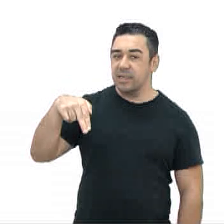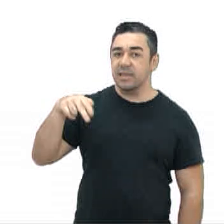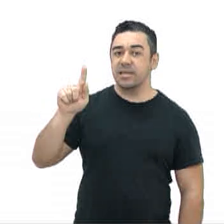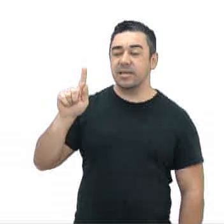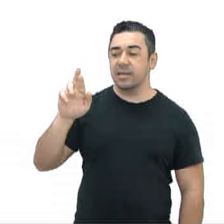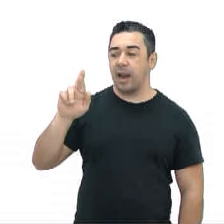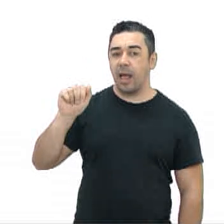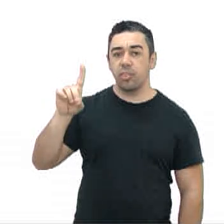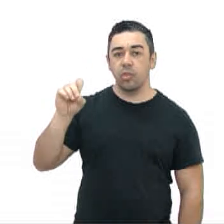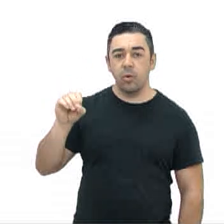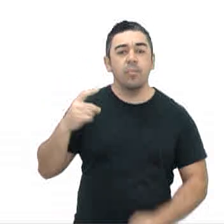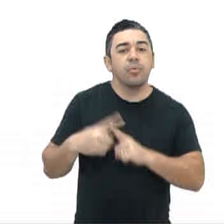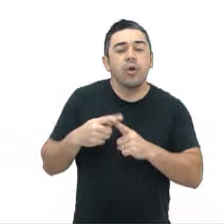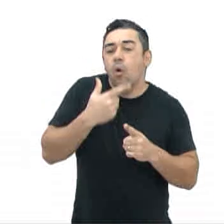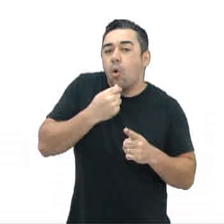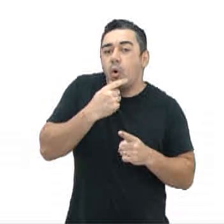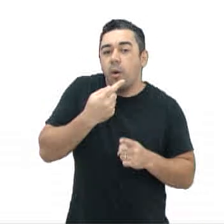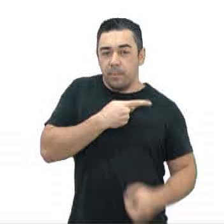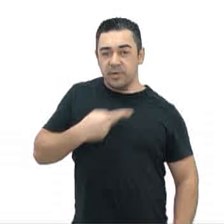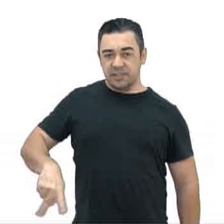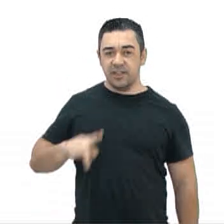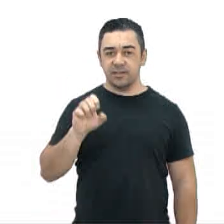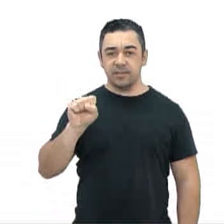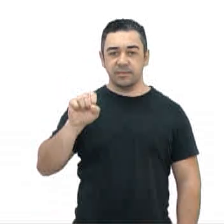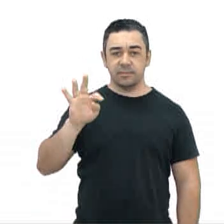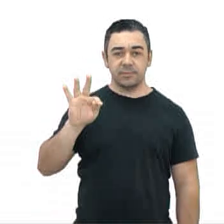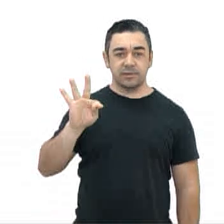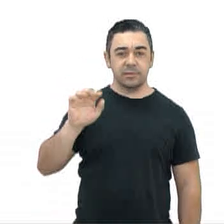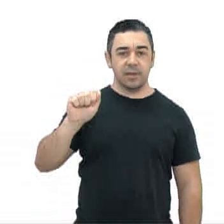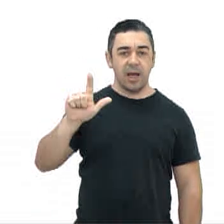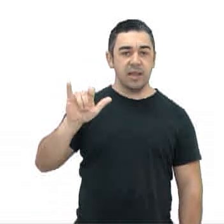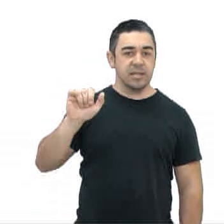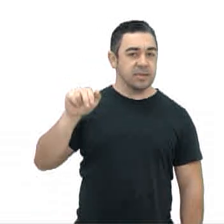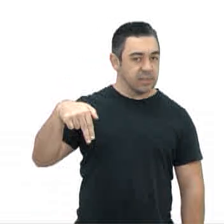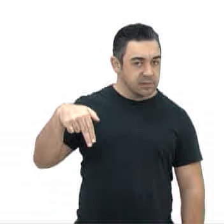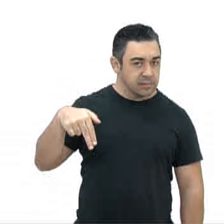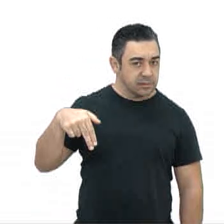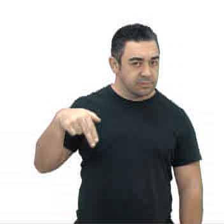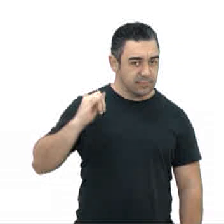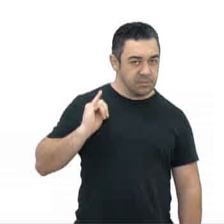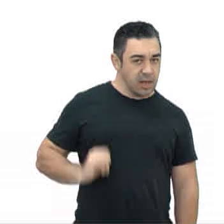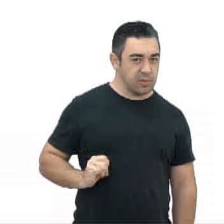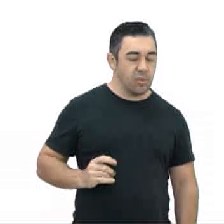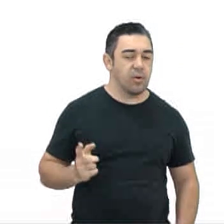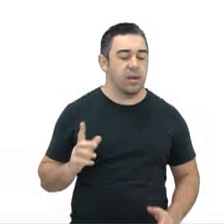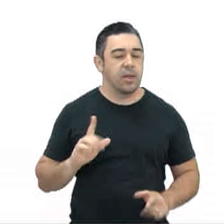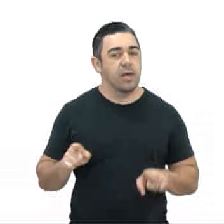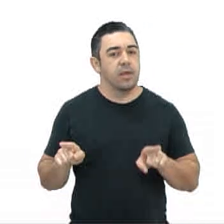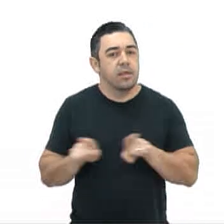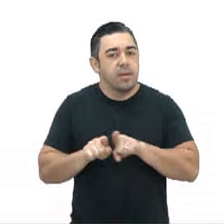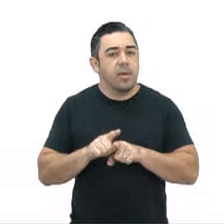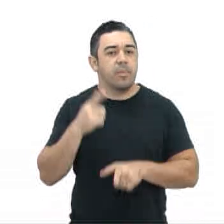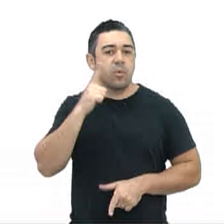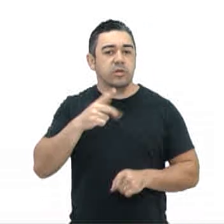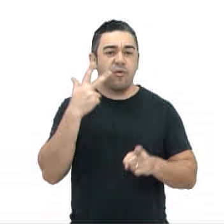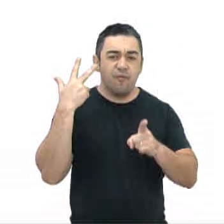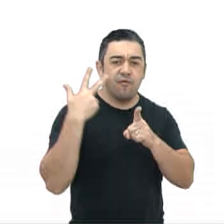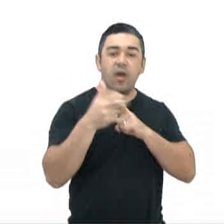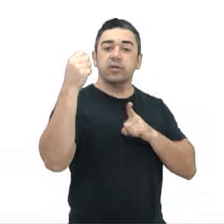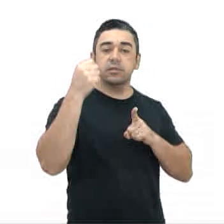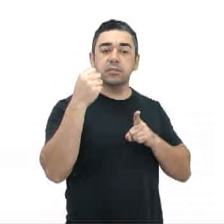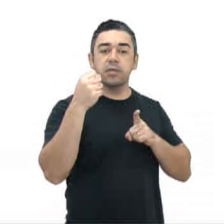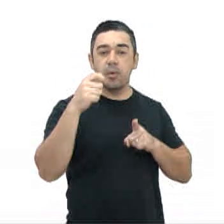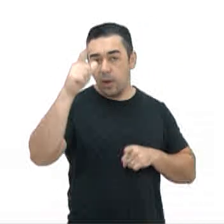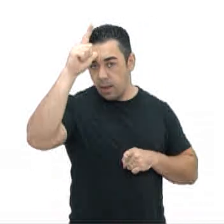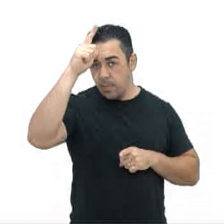governante da União Soviética no período da Segunda Guerra Mundial. É um monumento em homenagem à vitória russa na batalha contra os alemães.